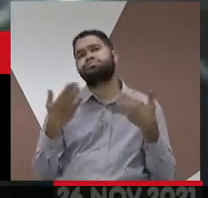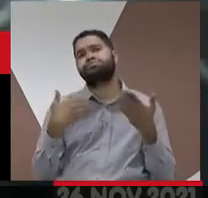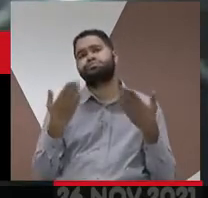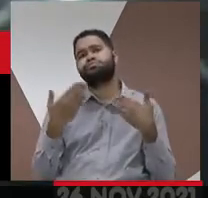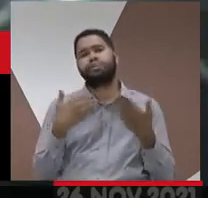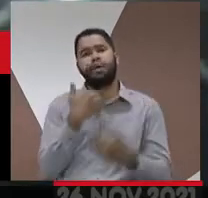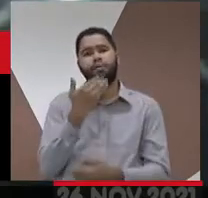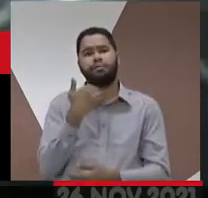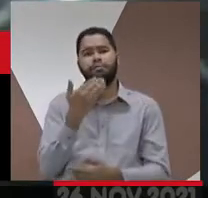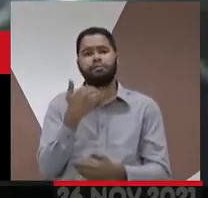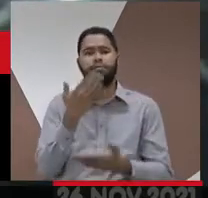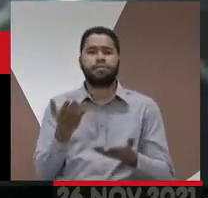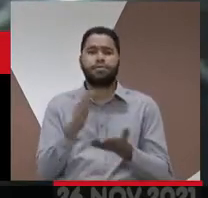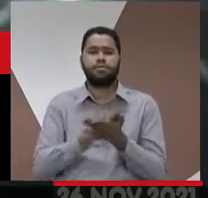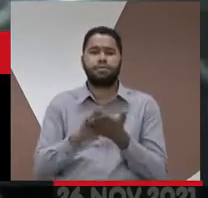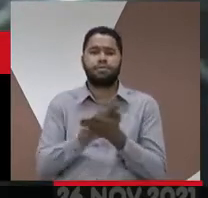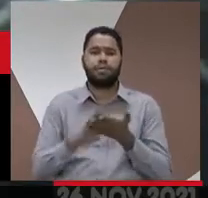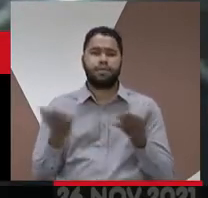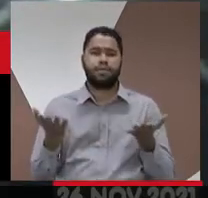sair do papel.